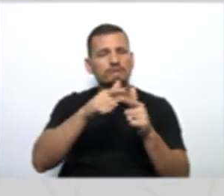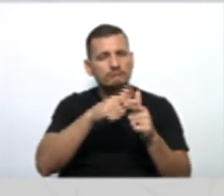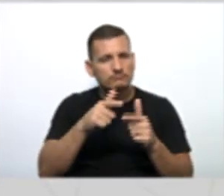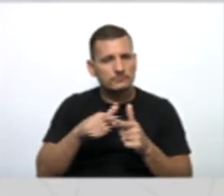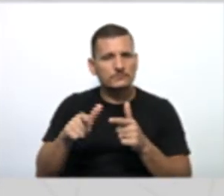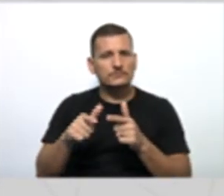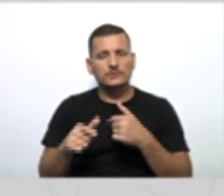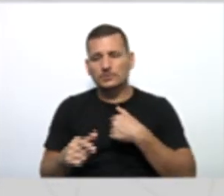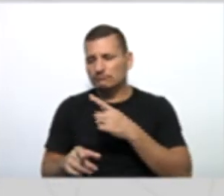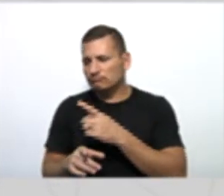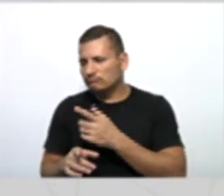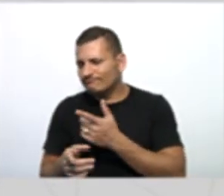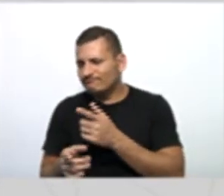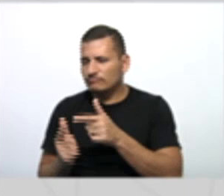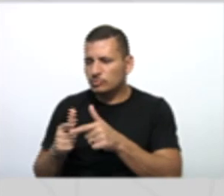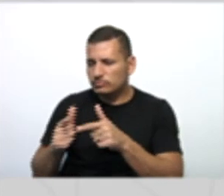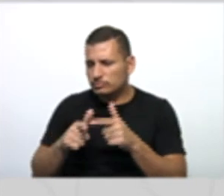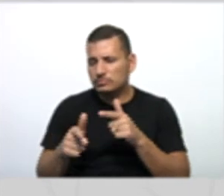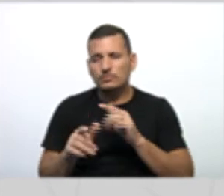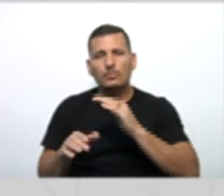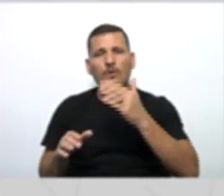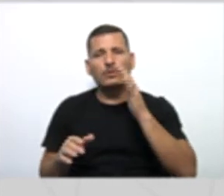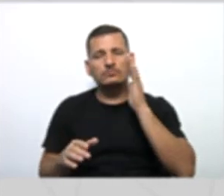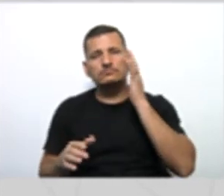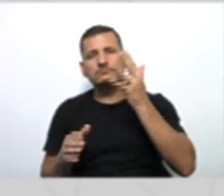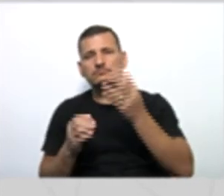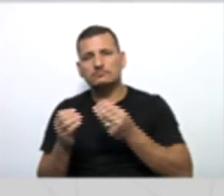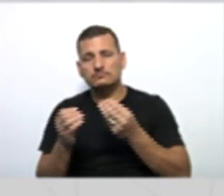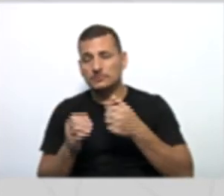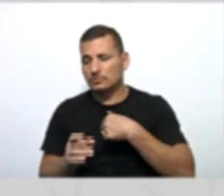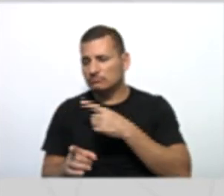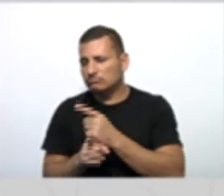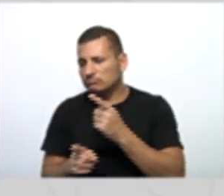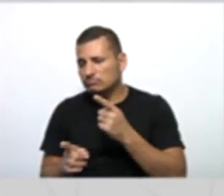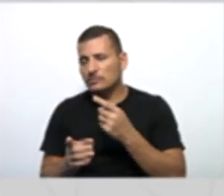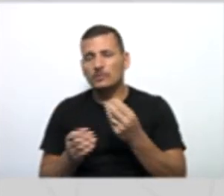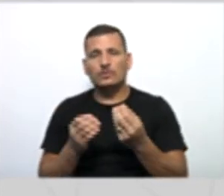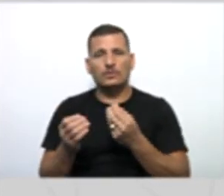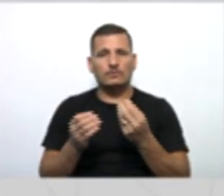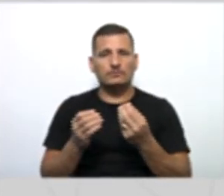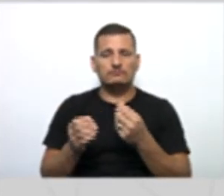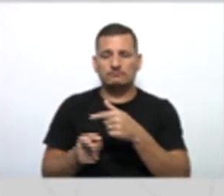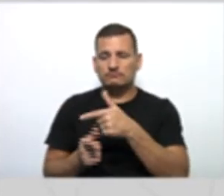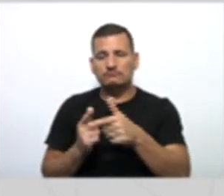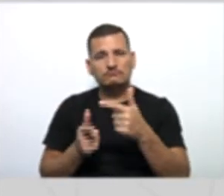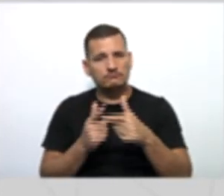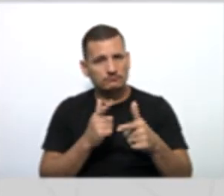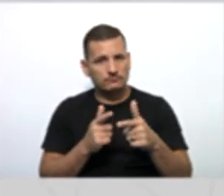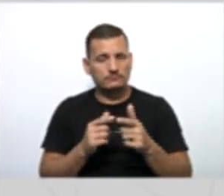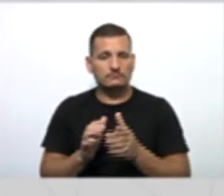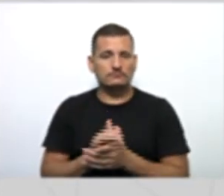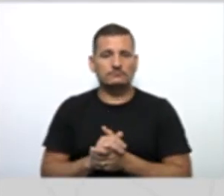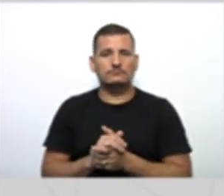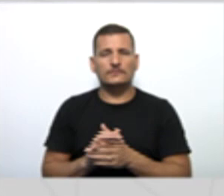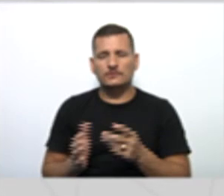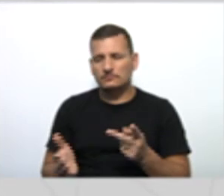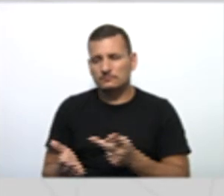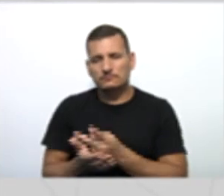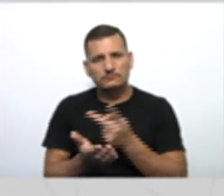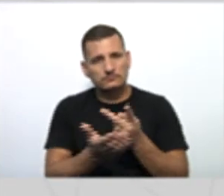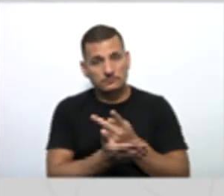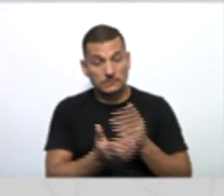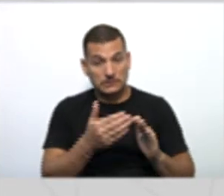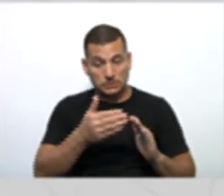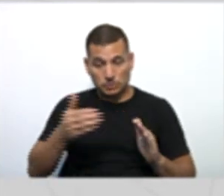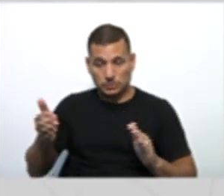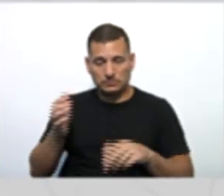que surgiram, né, quais foram as soluções que foram encontradas por mim, de que forma que eu resolvi esses problemas, as situações que existiram durante o